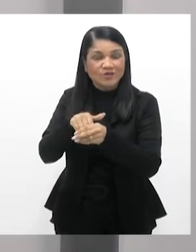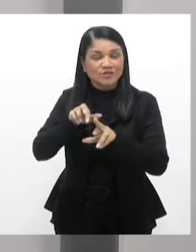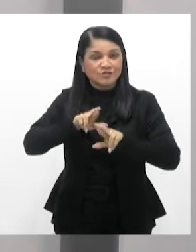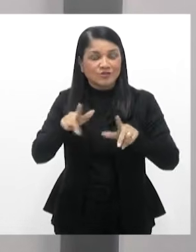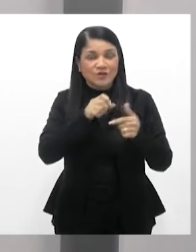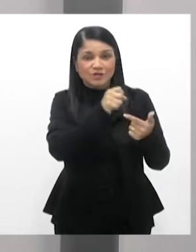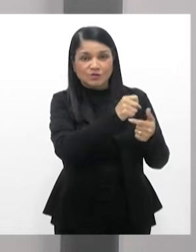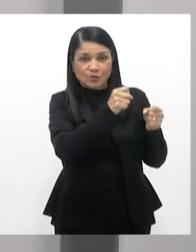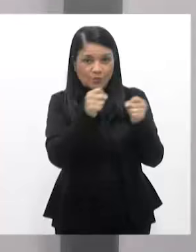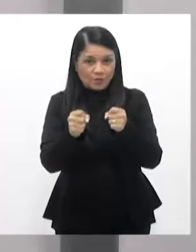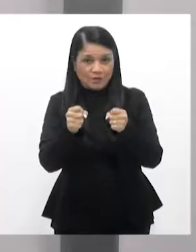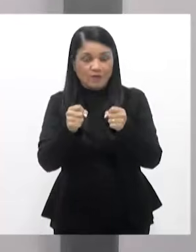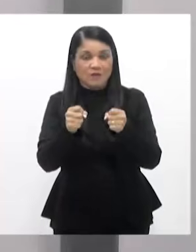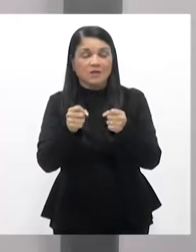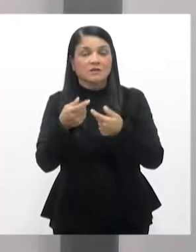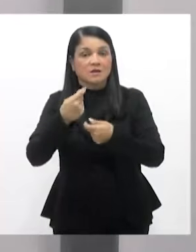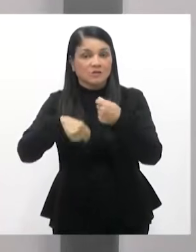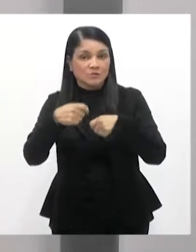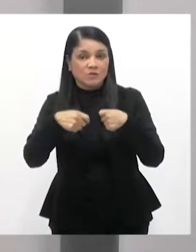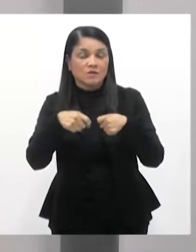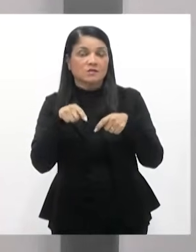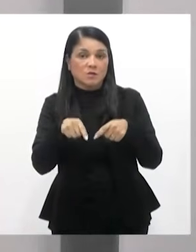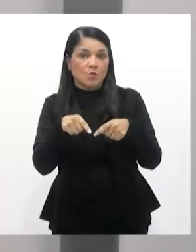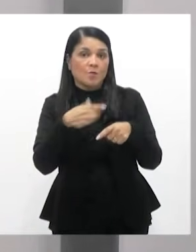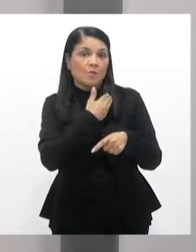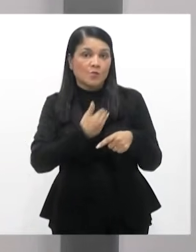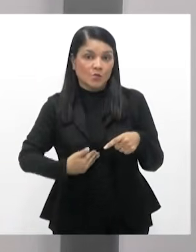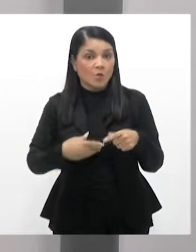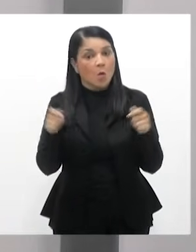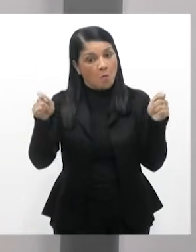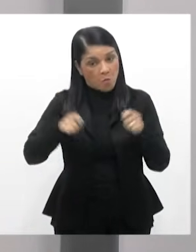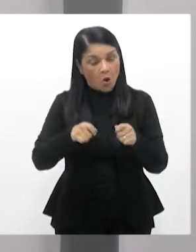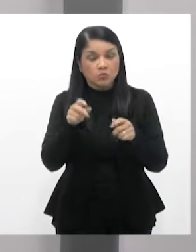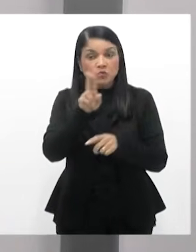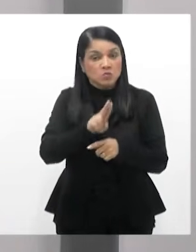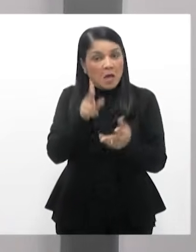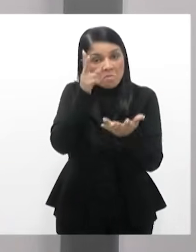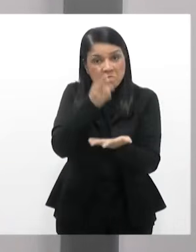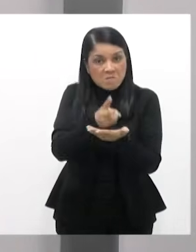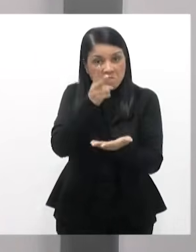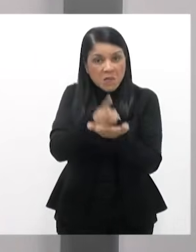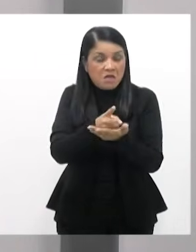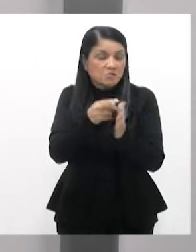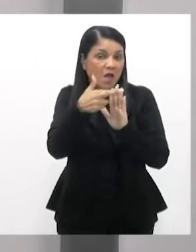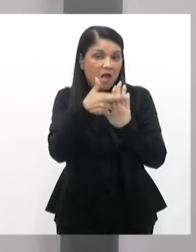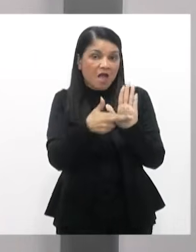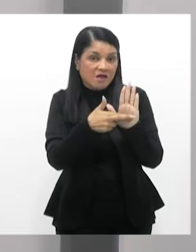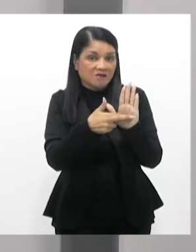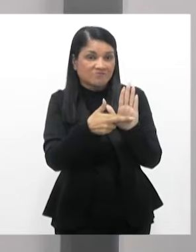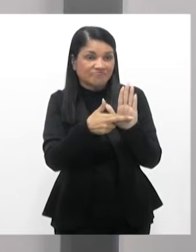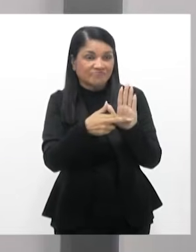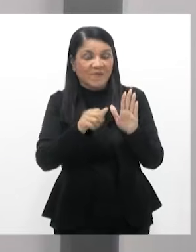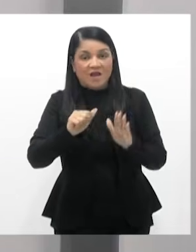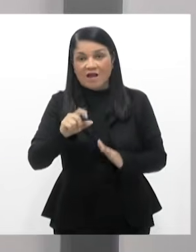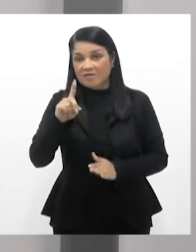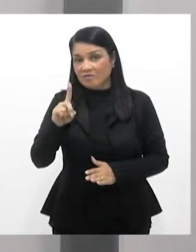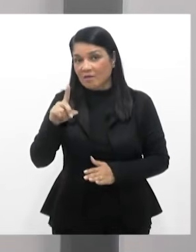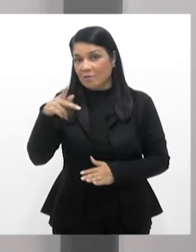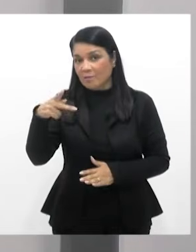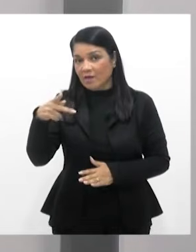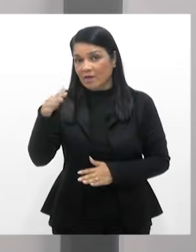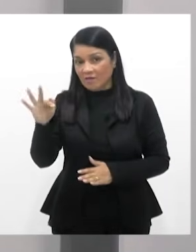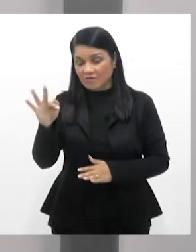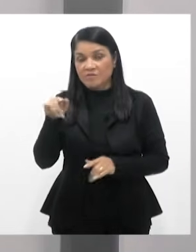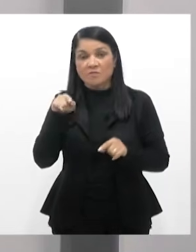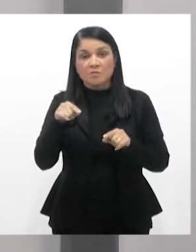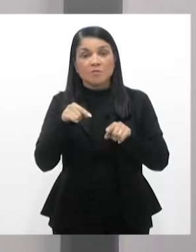autotutela da administração pública, também consagrado, porque eu posso usar a mesma tese que Vossa Excelência, está consagrado na DPF a partir do momento que estabelece que a legislação